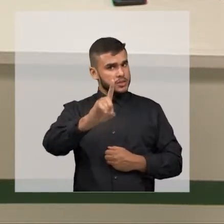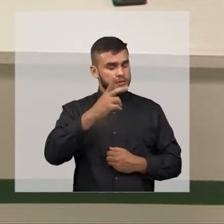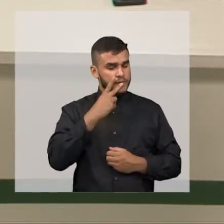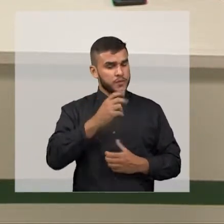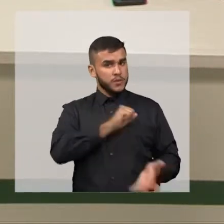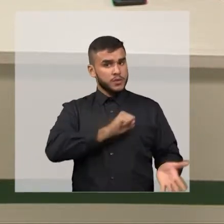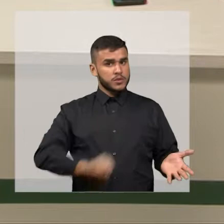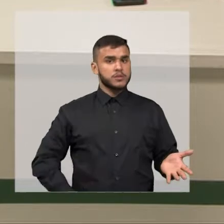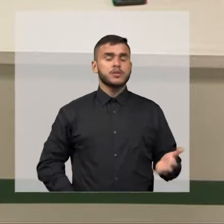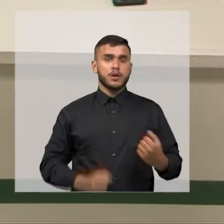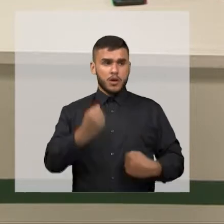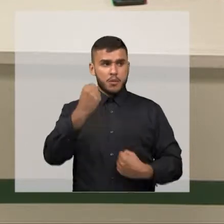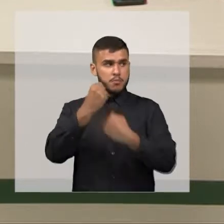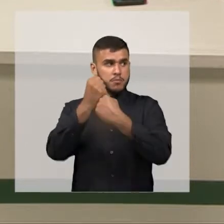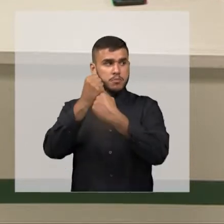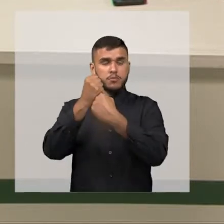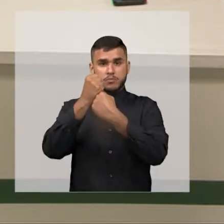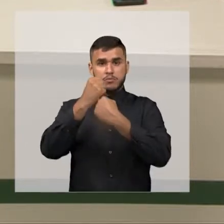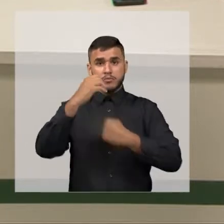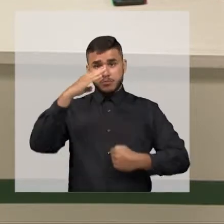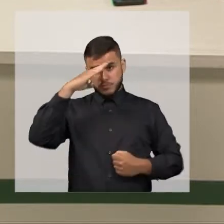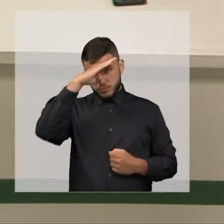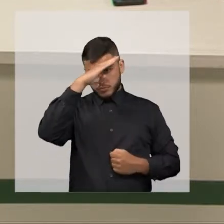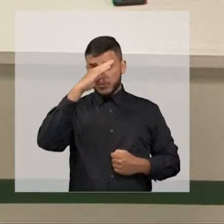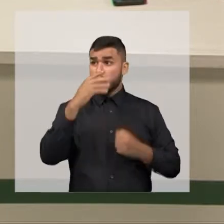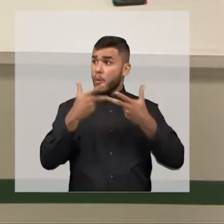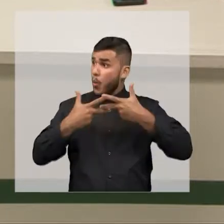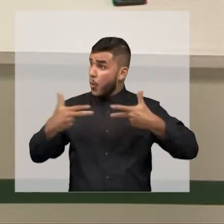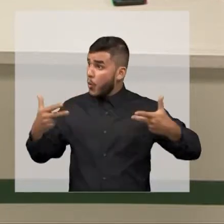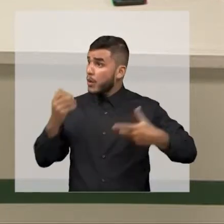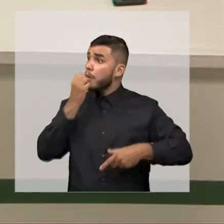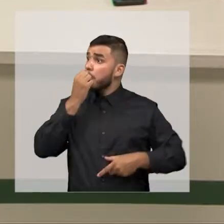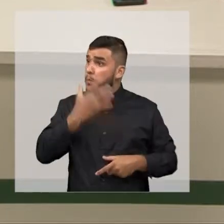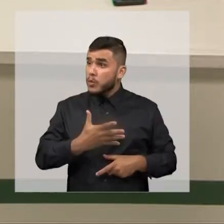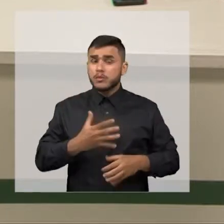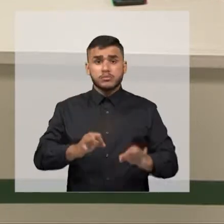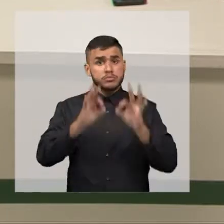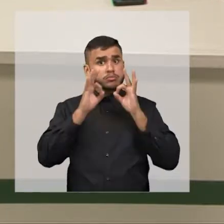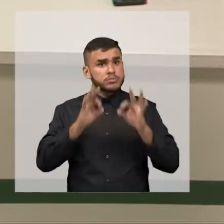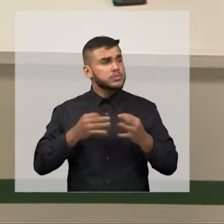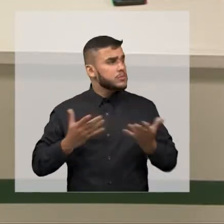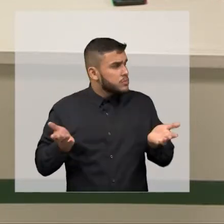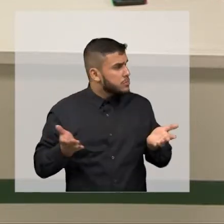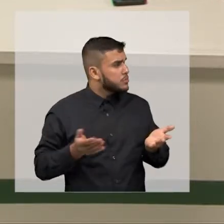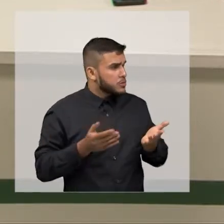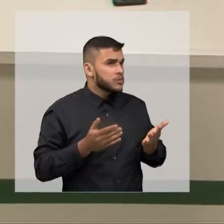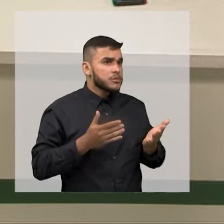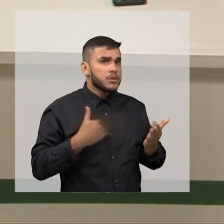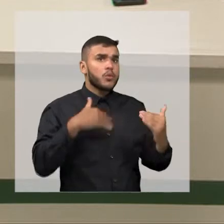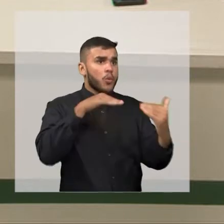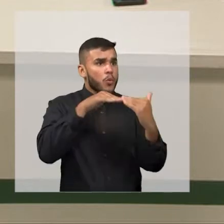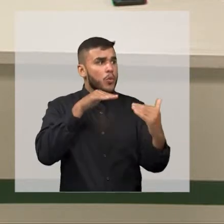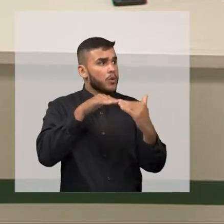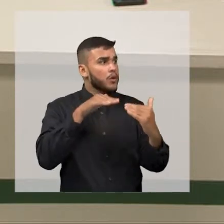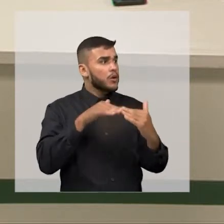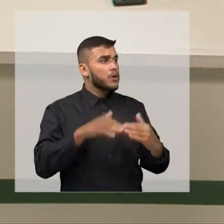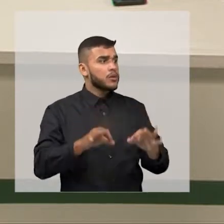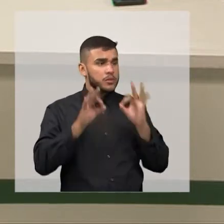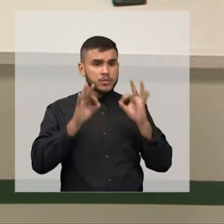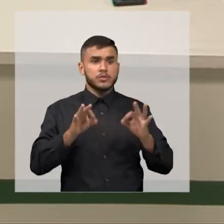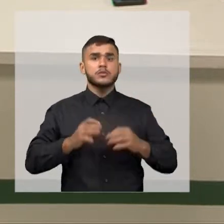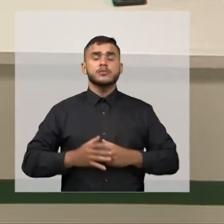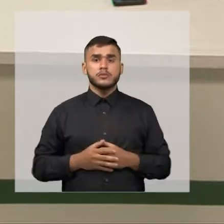ele irá apoiar o governo Bolsonaro. Sim, no que for bom, né? No que for bom. Eu achei muito bom, porque o Brasil... Ela que eu estava falando dos bastidores.